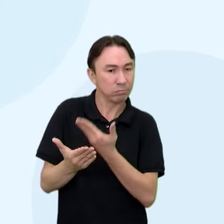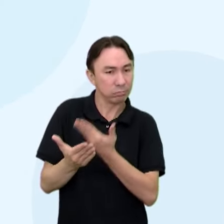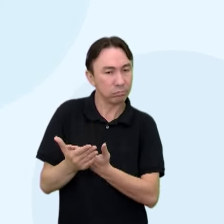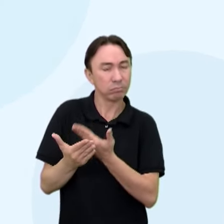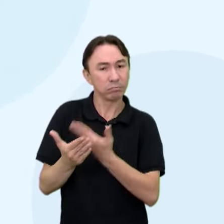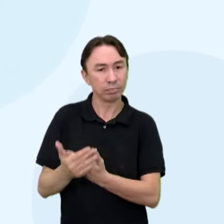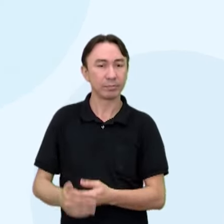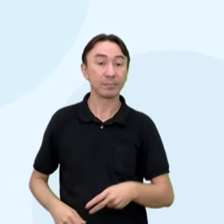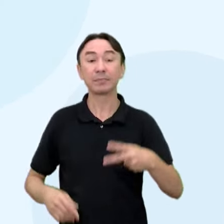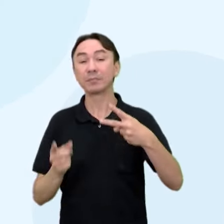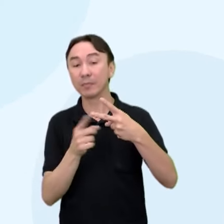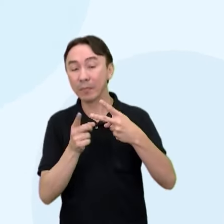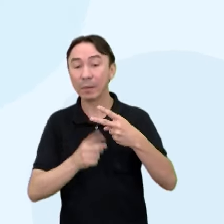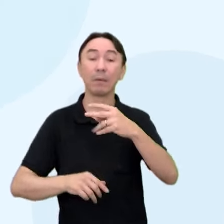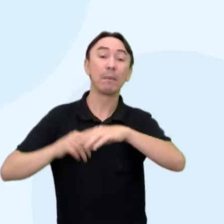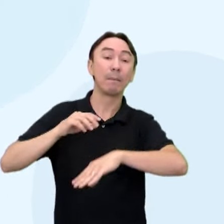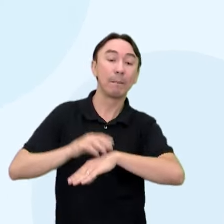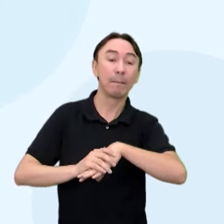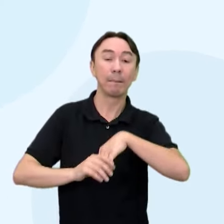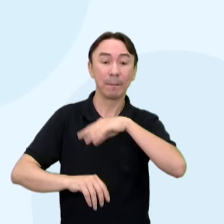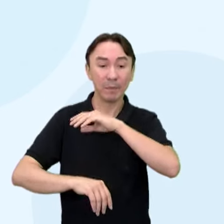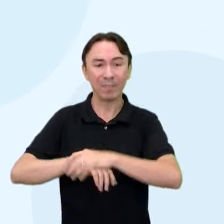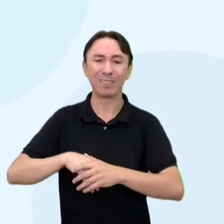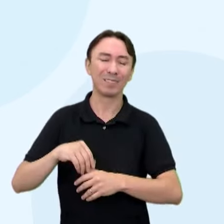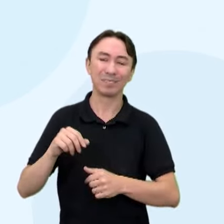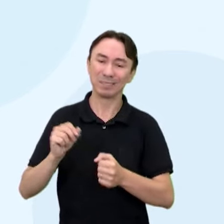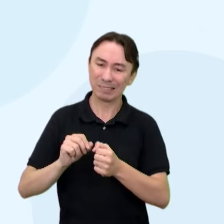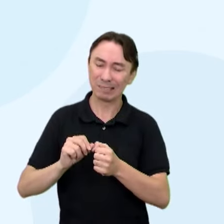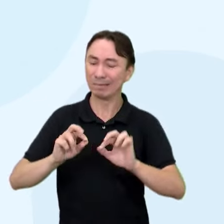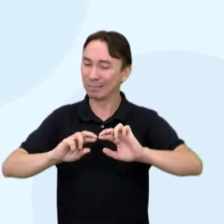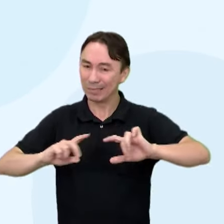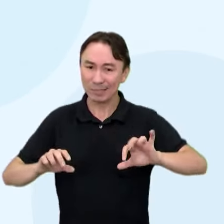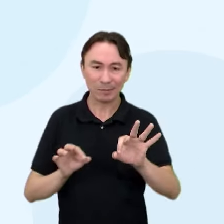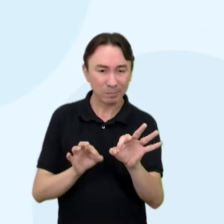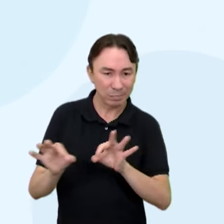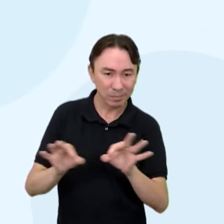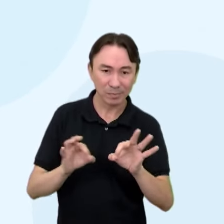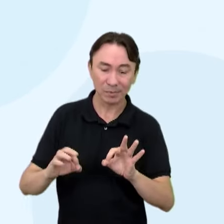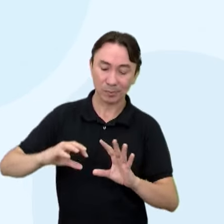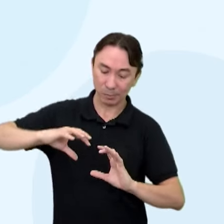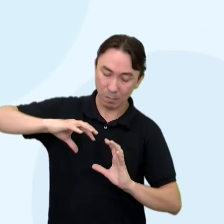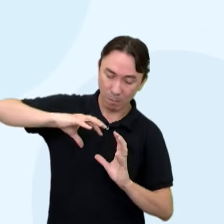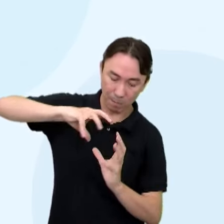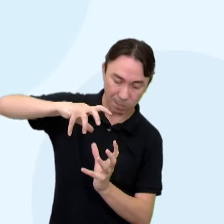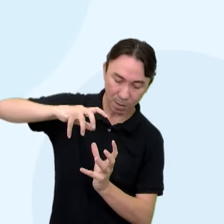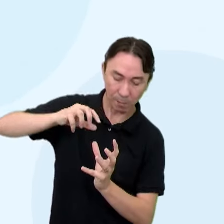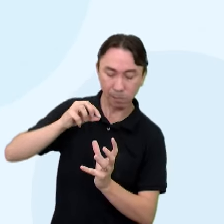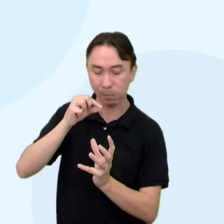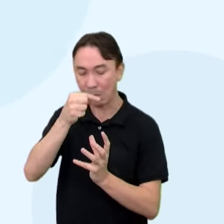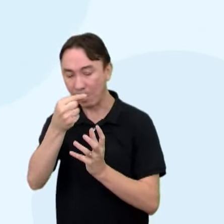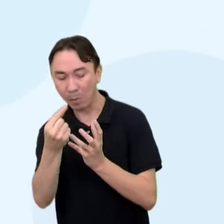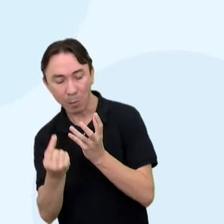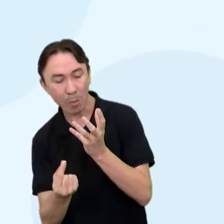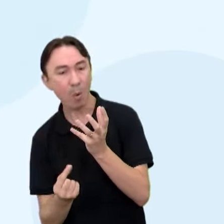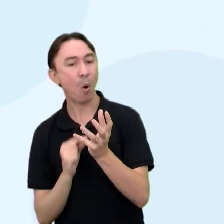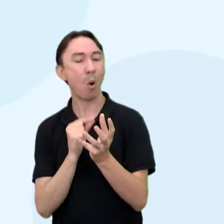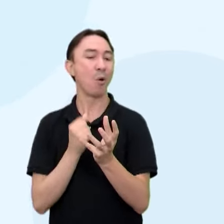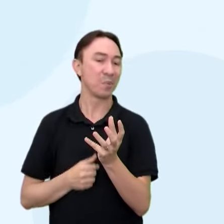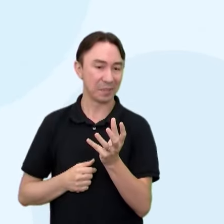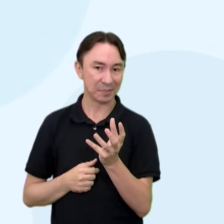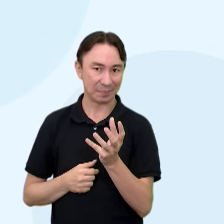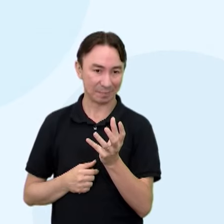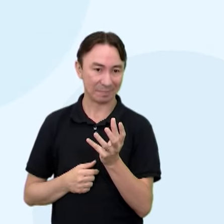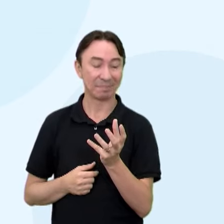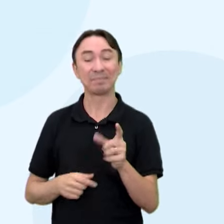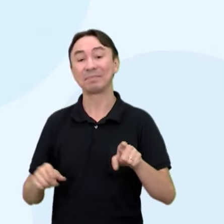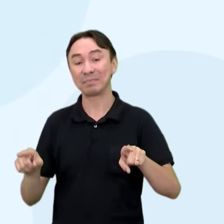blocos, diagramas, maquetes ou outras formas de representação da estrutura interna do planeta. E aí vocês